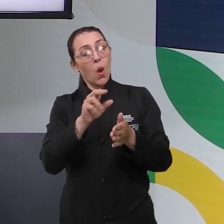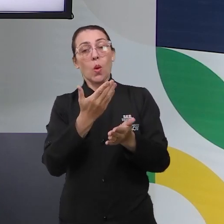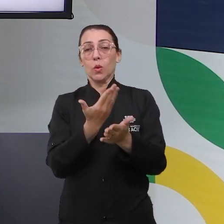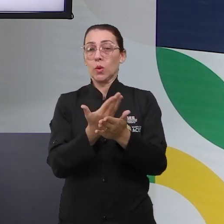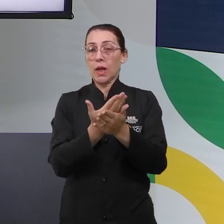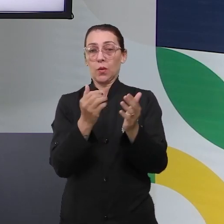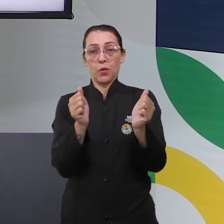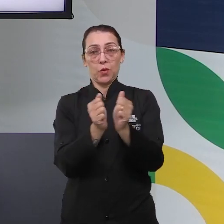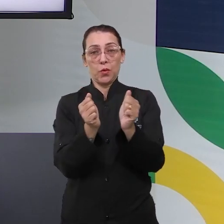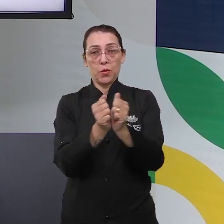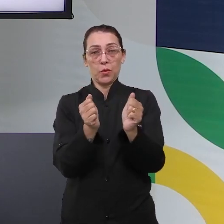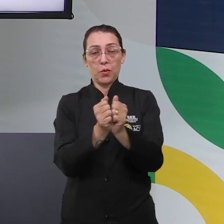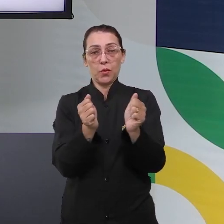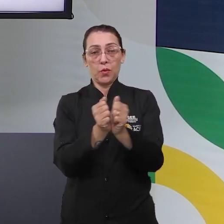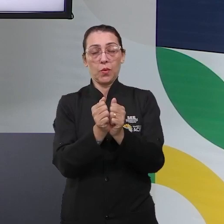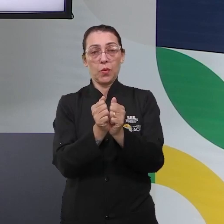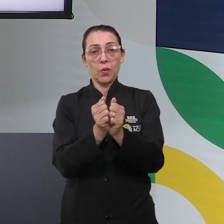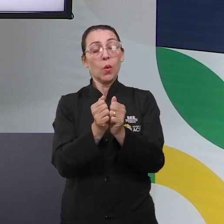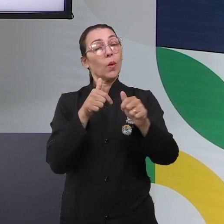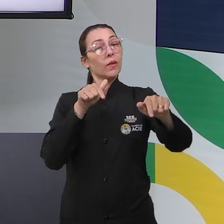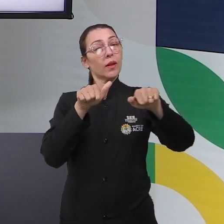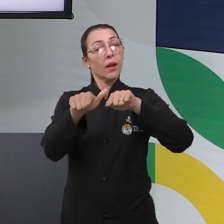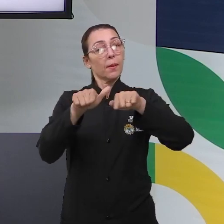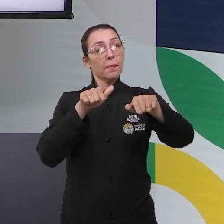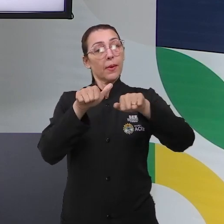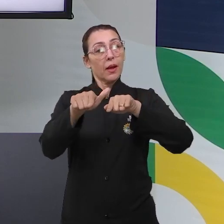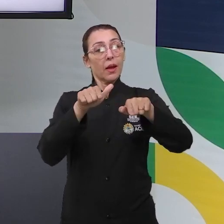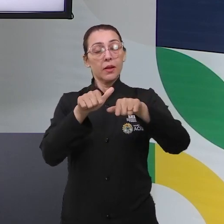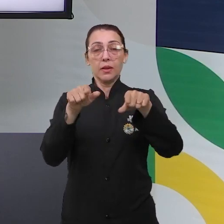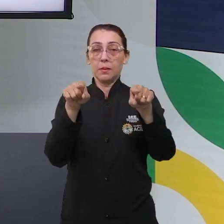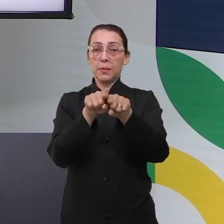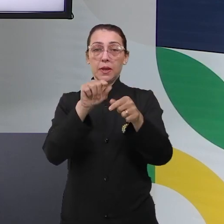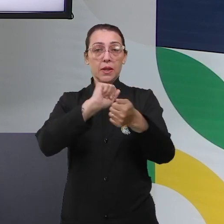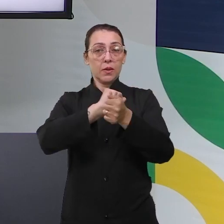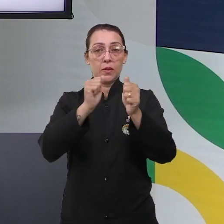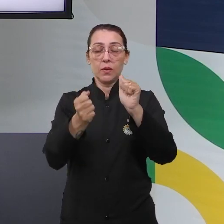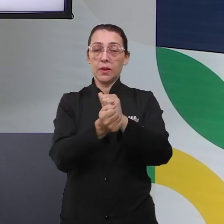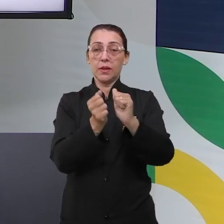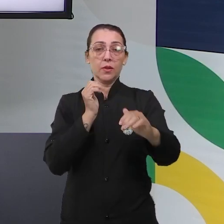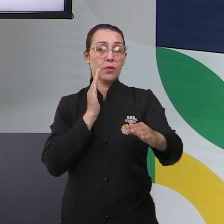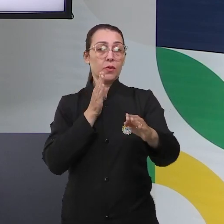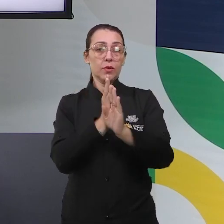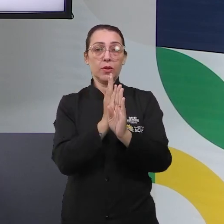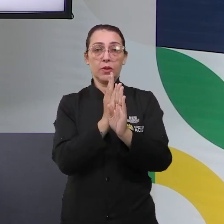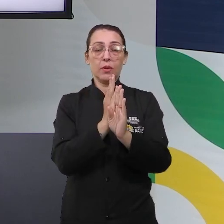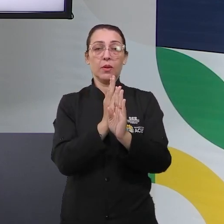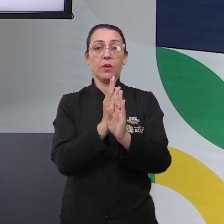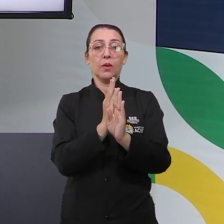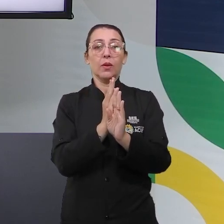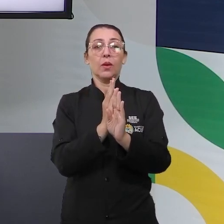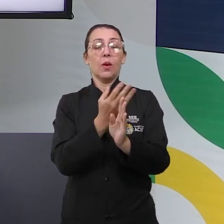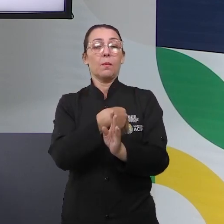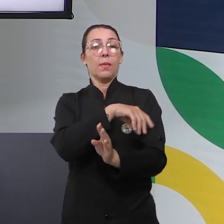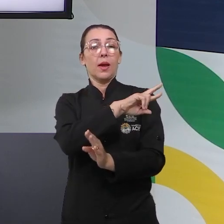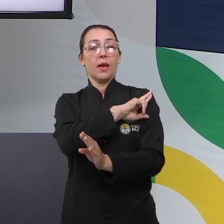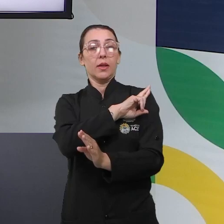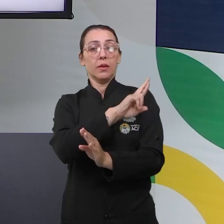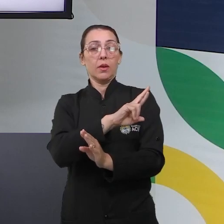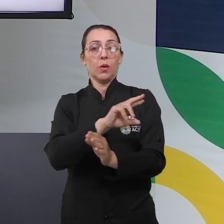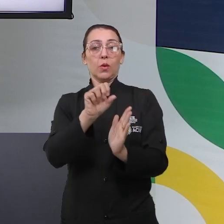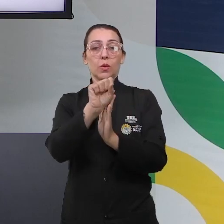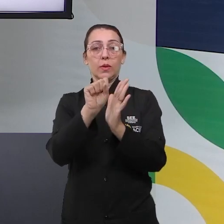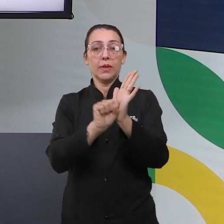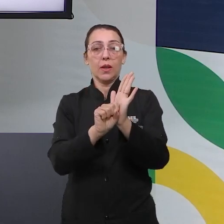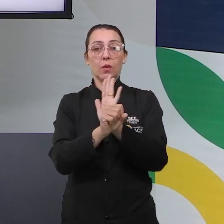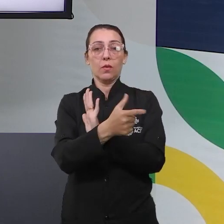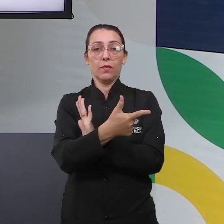junto. Então, o trabalho, ele está associado diretamente a uma competência do século